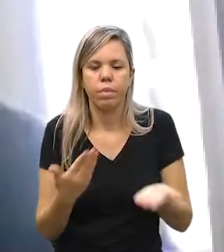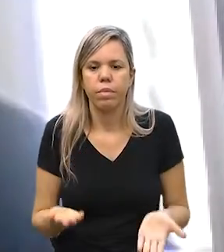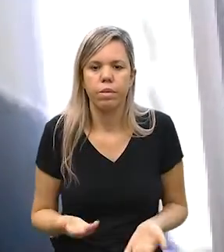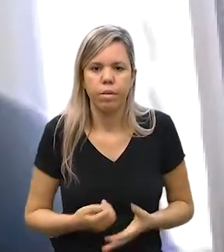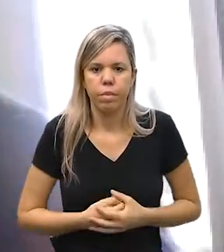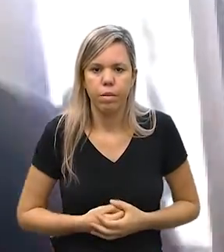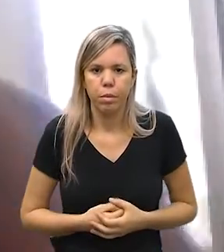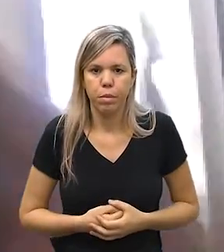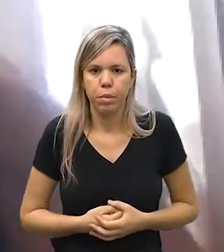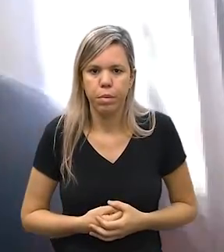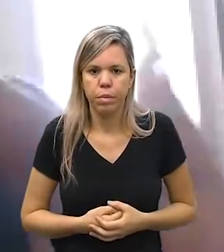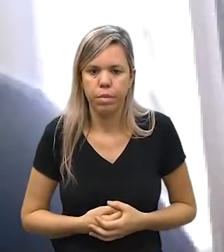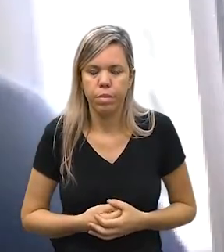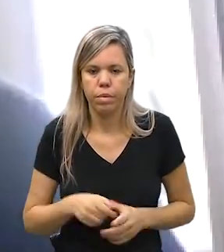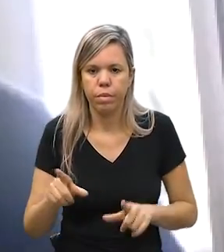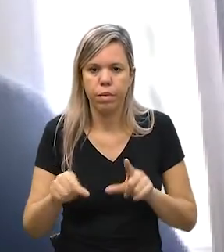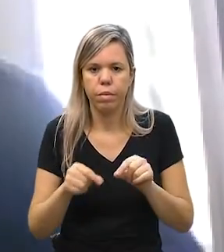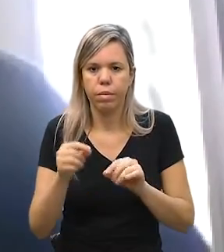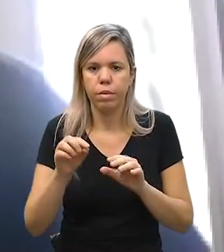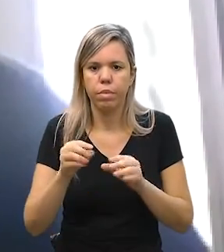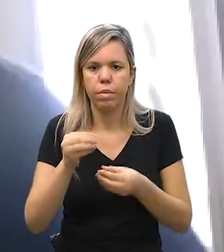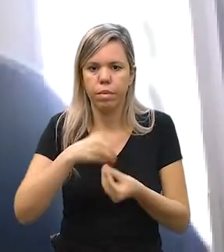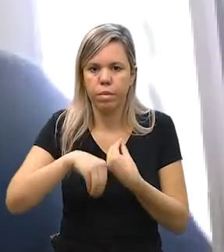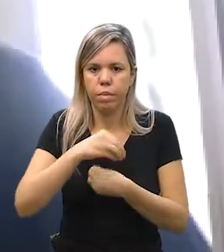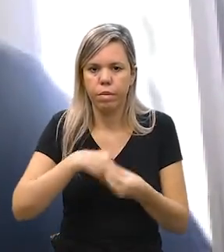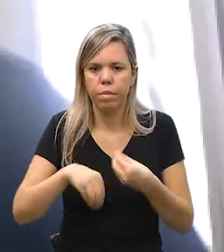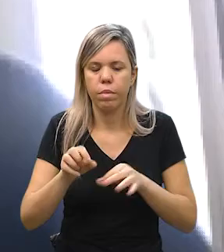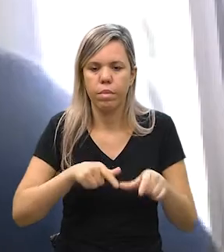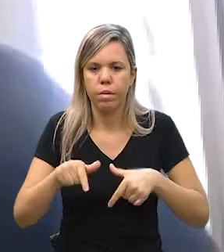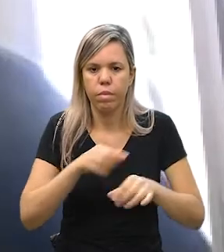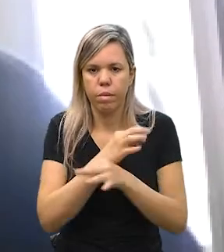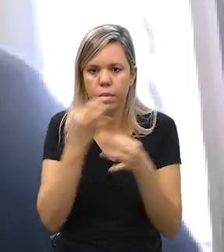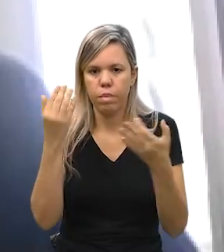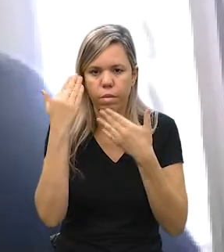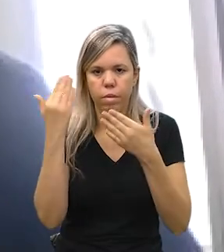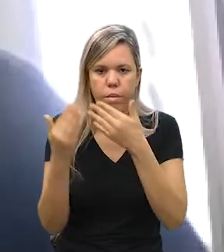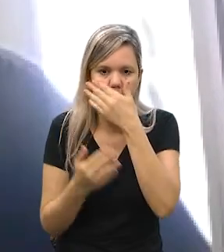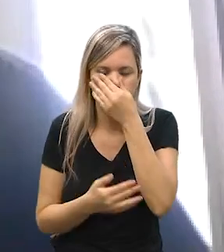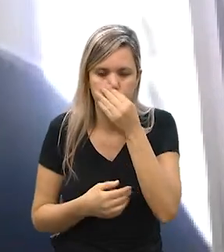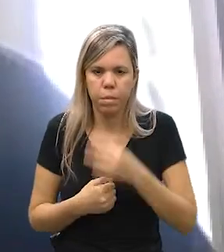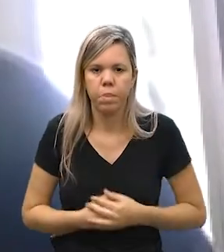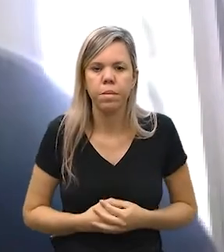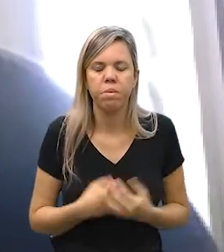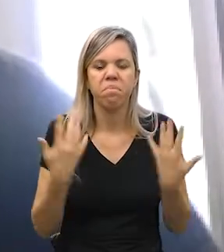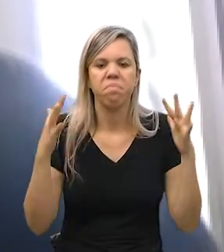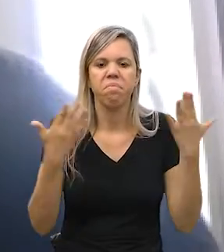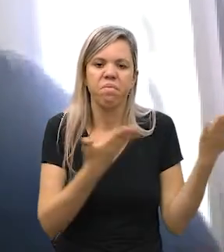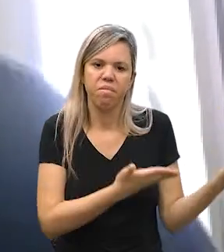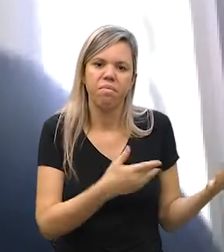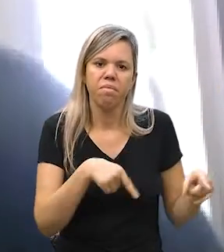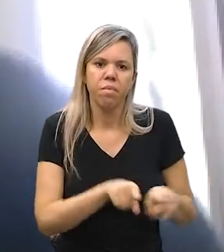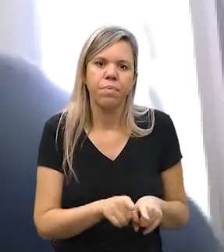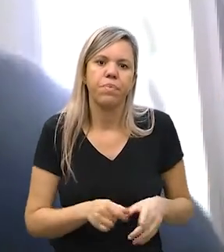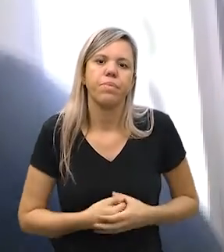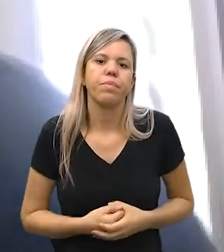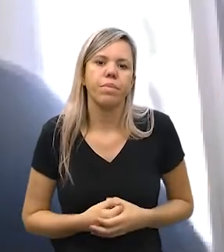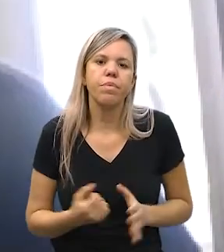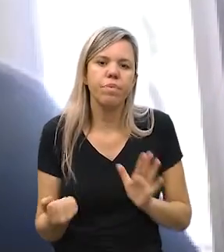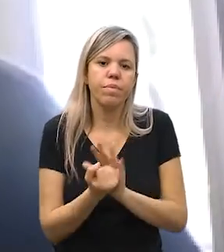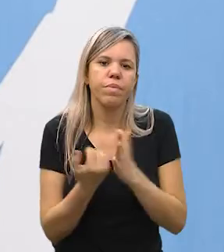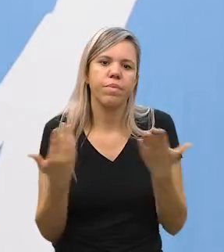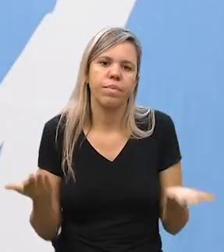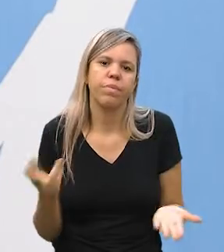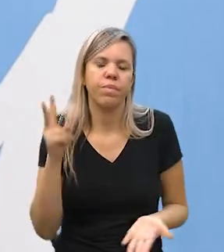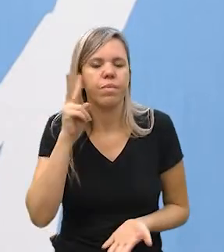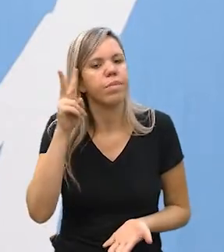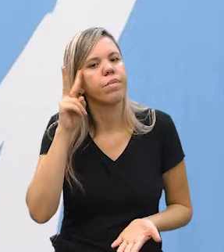né? Então, foi esses elementos aqui que o Vitor trabalhou muito bem, eu agradeço. E dê os parabéns para ele também, que fique registrado. E